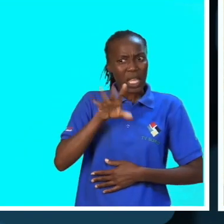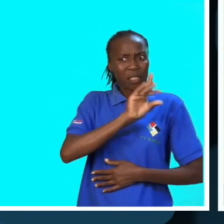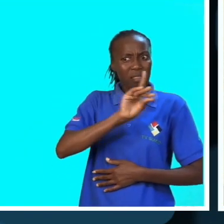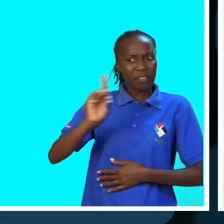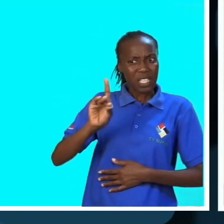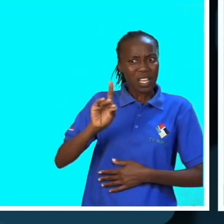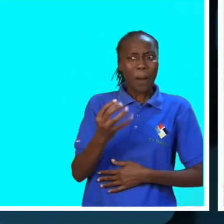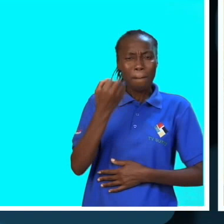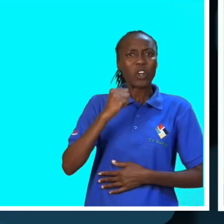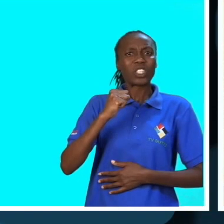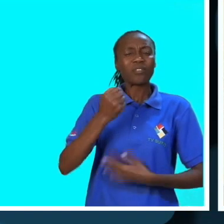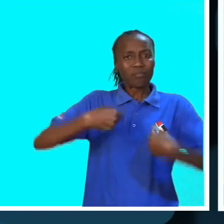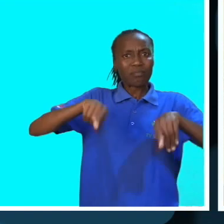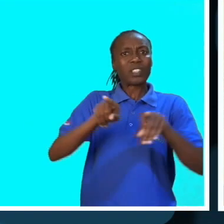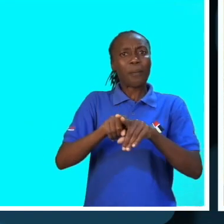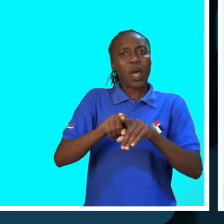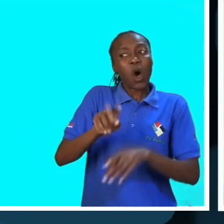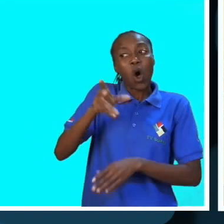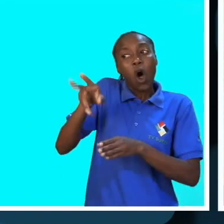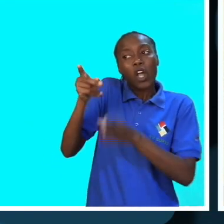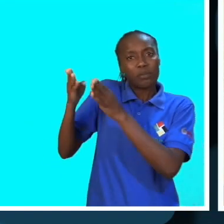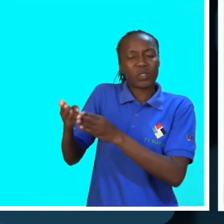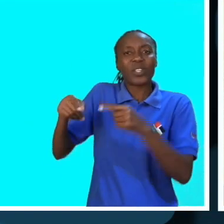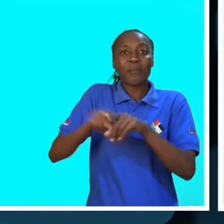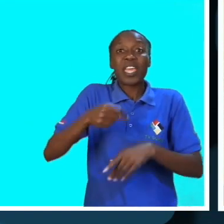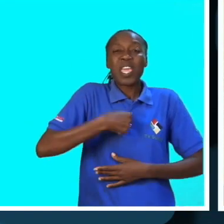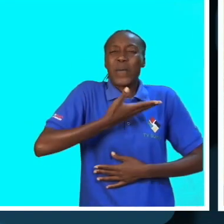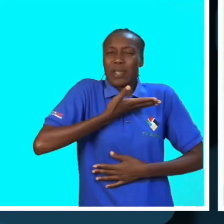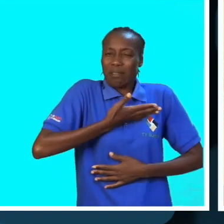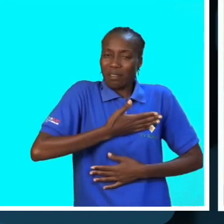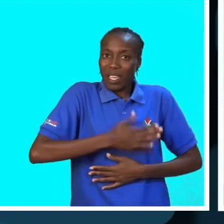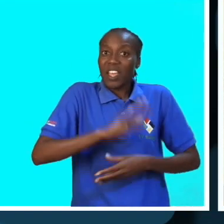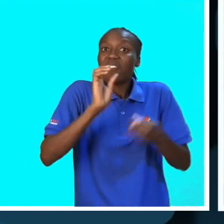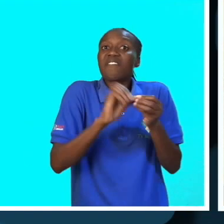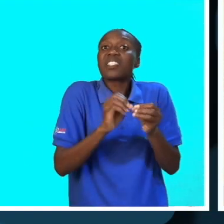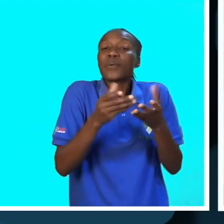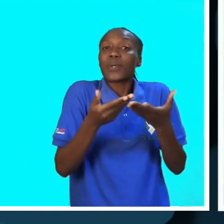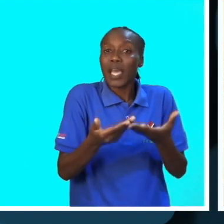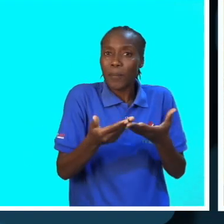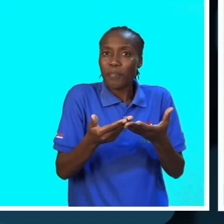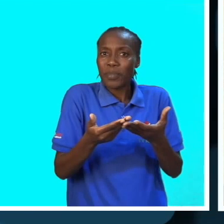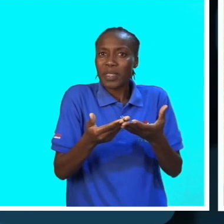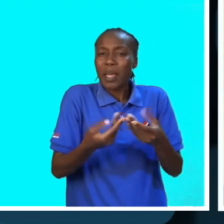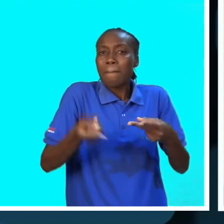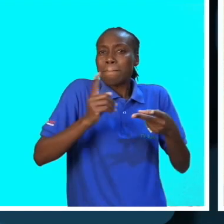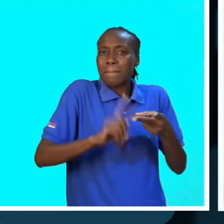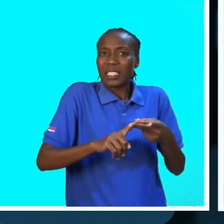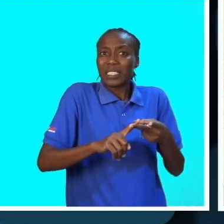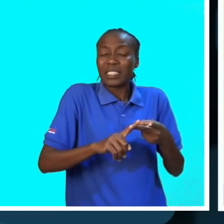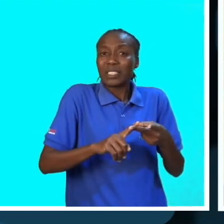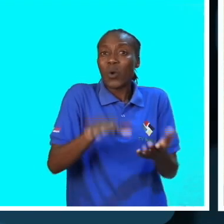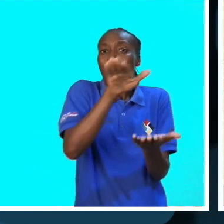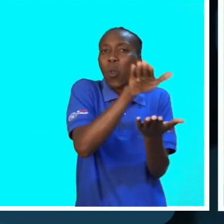leja, então vejam os outros. É para aquele deficiente. Então vão informando também os outros. Agora, o que eu queria muito é dar,